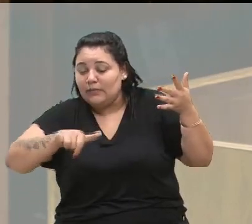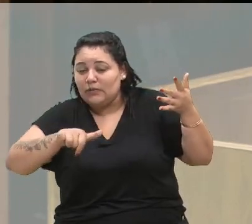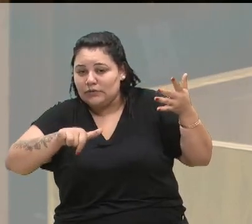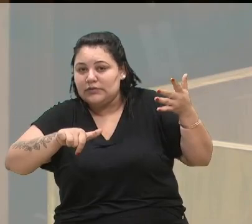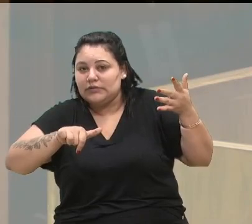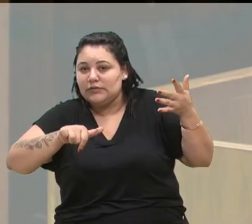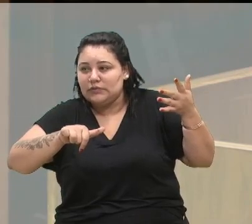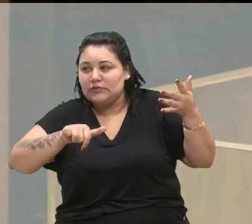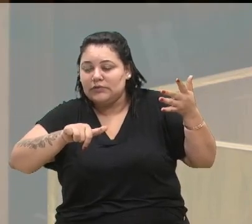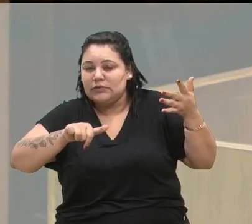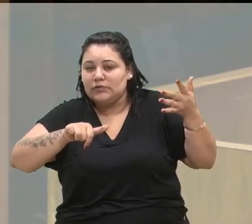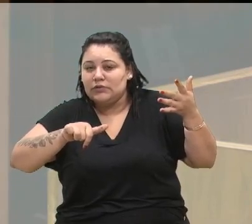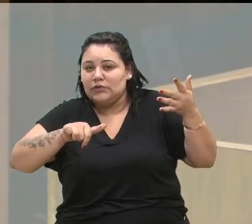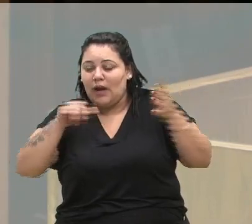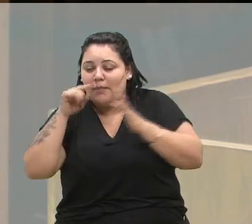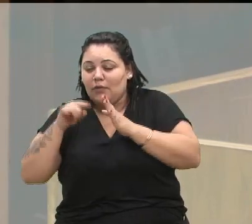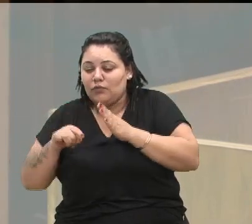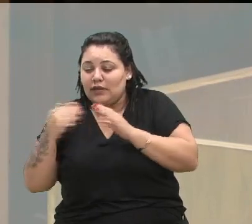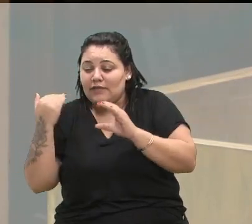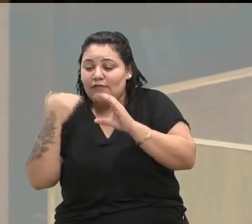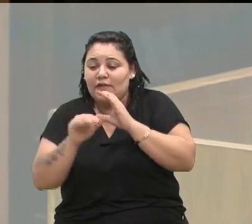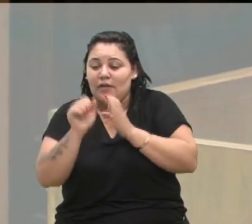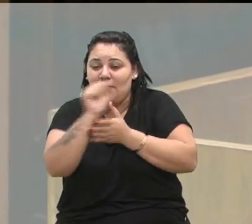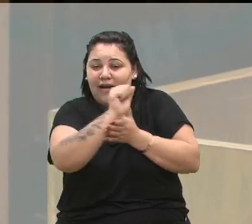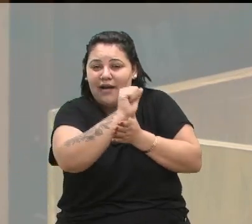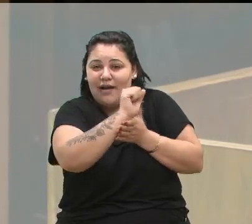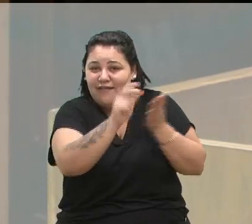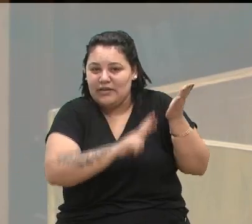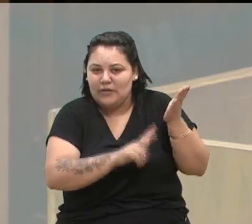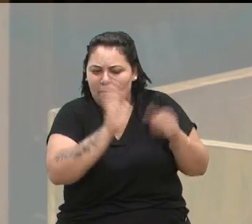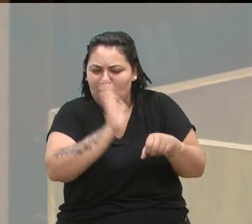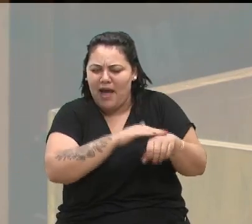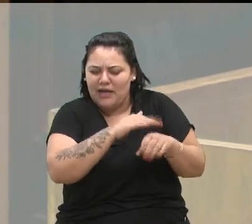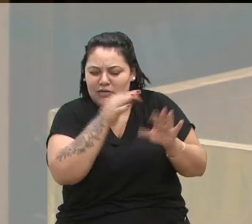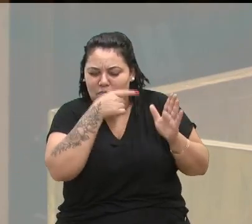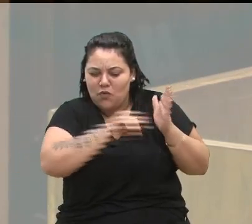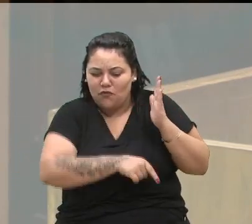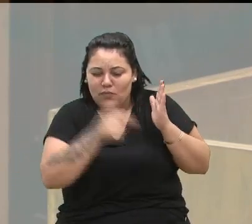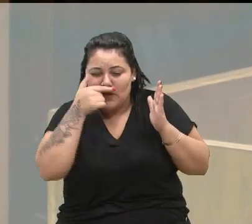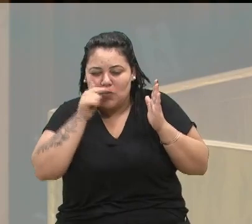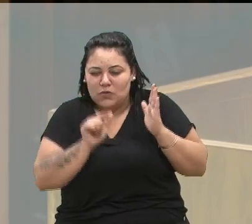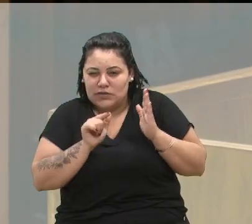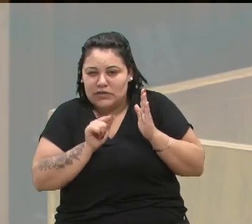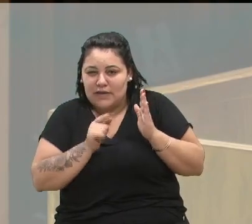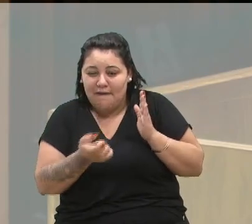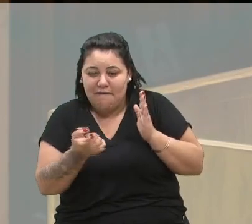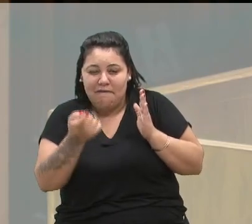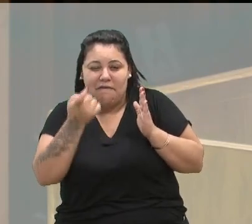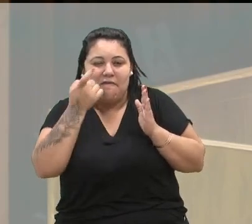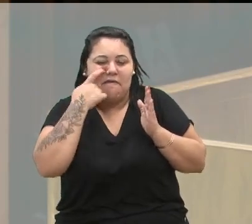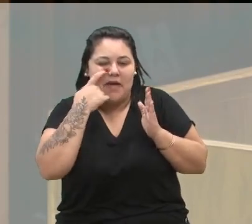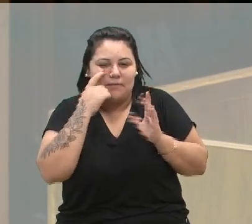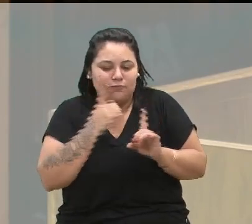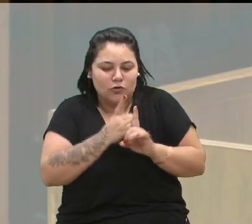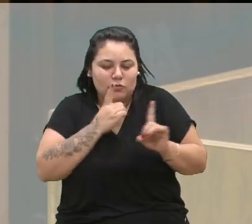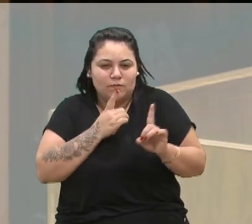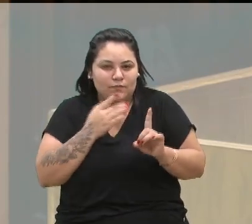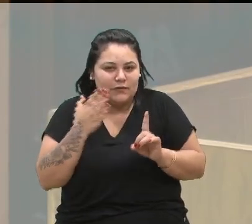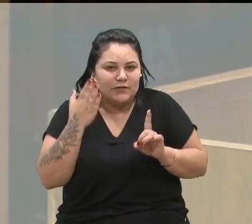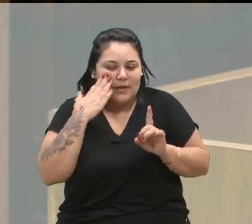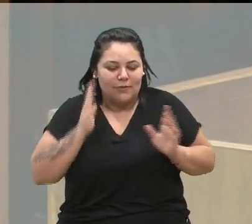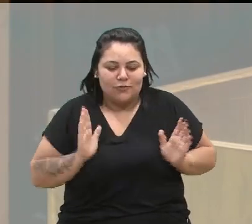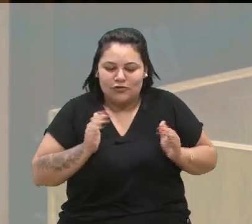mais detalhada com um profissional adequado para fechar o diagnóstico. E a gente sabe que autismo não tem